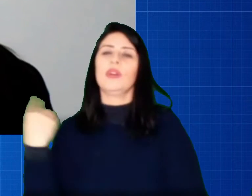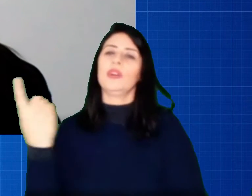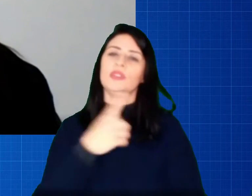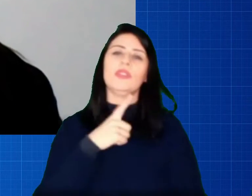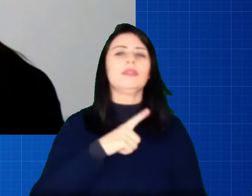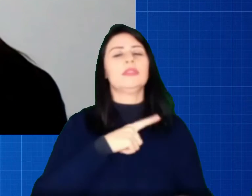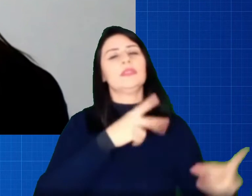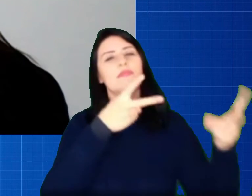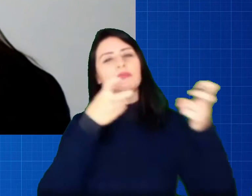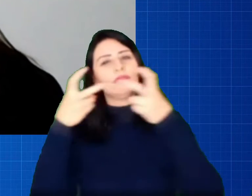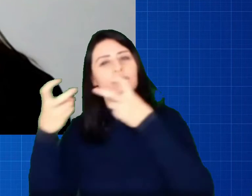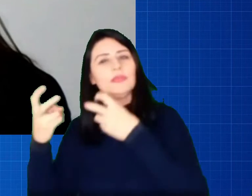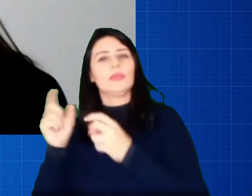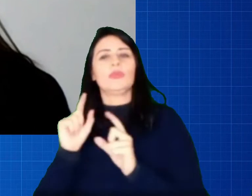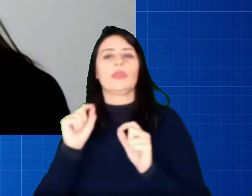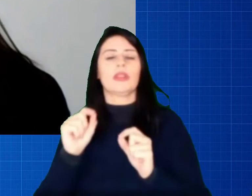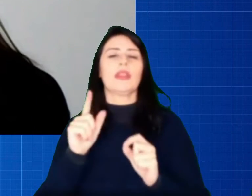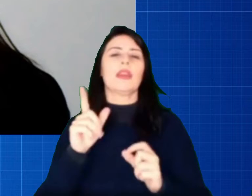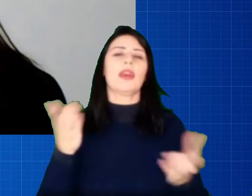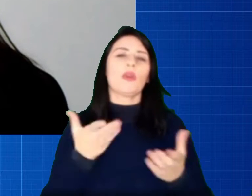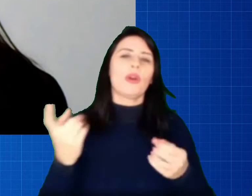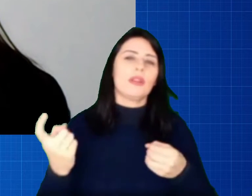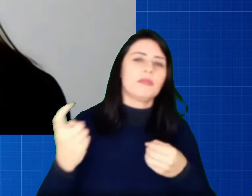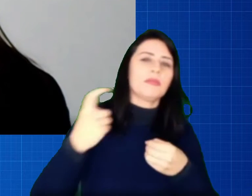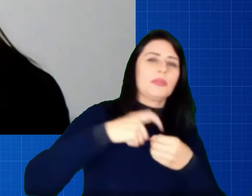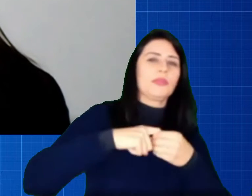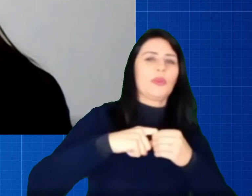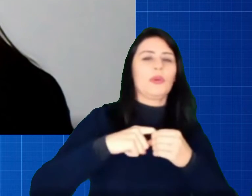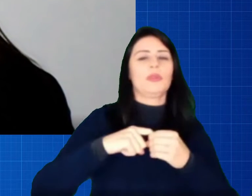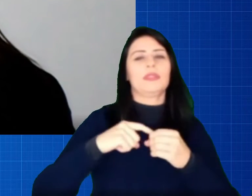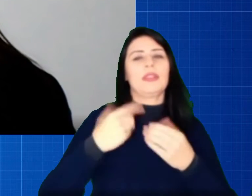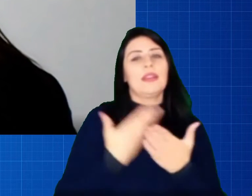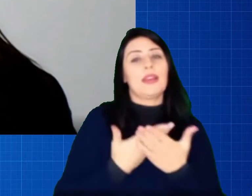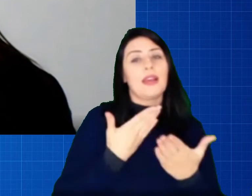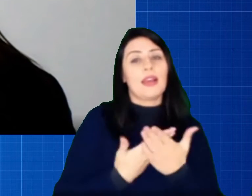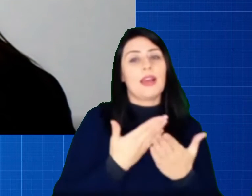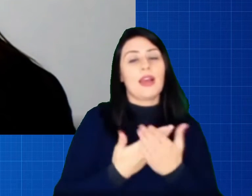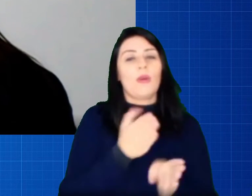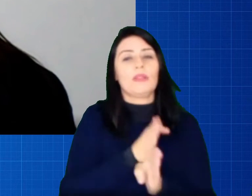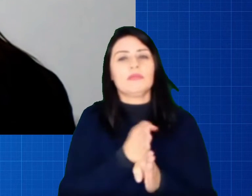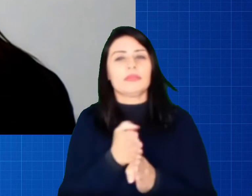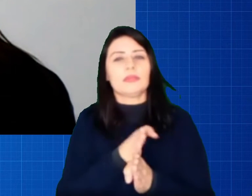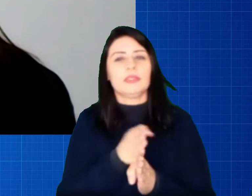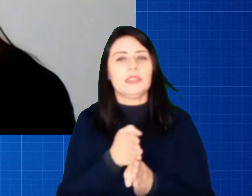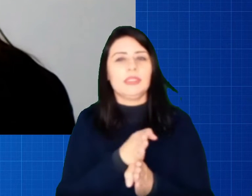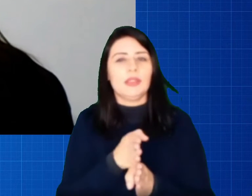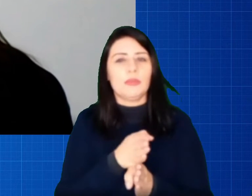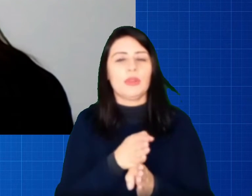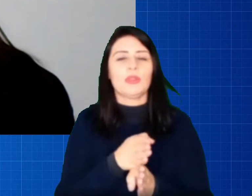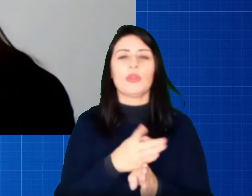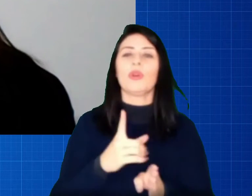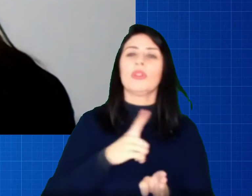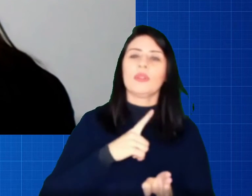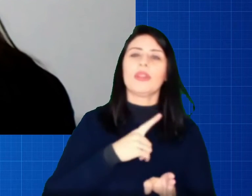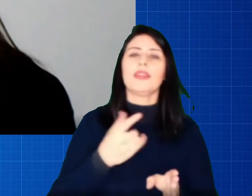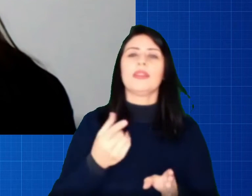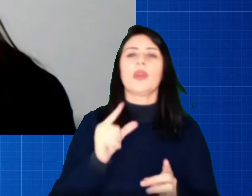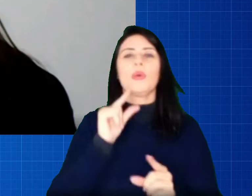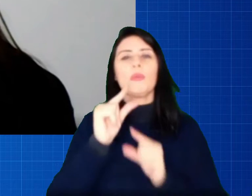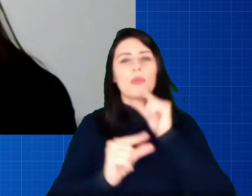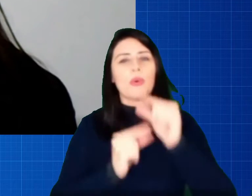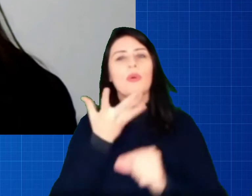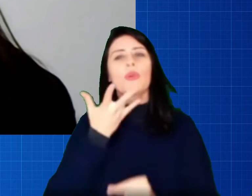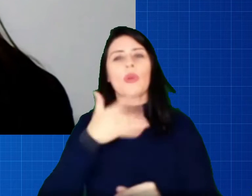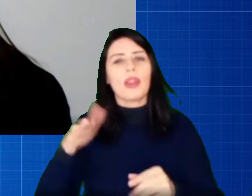também, a relação das redes de proteção, né? Então, a gente tem aí observado agora que a gente está começando a retomar as aulas, né, do